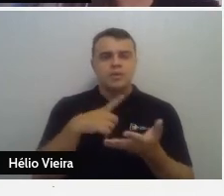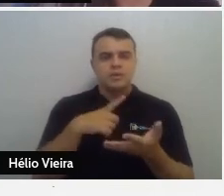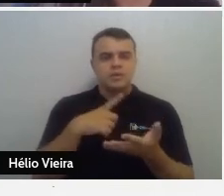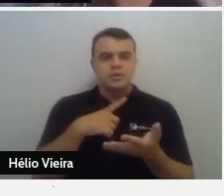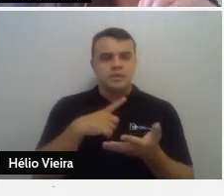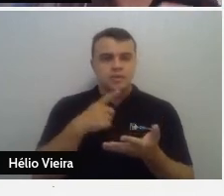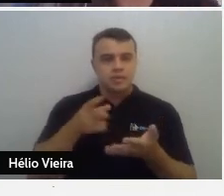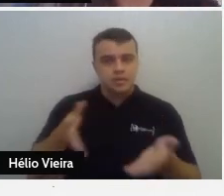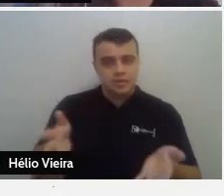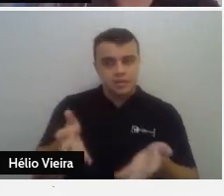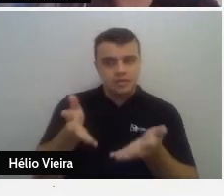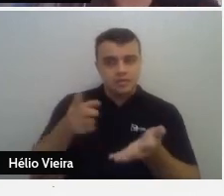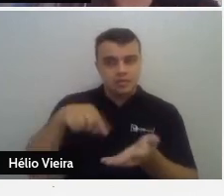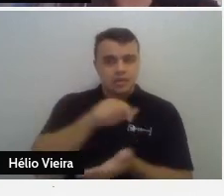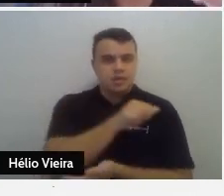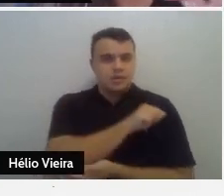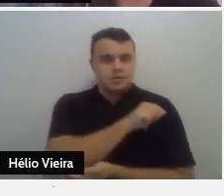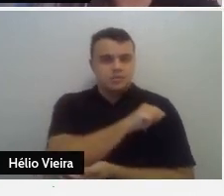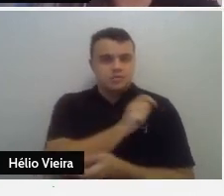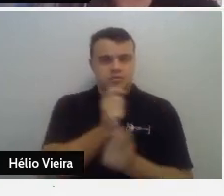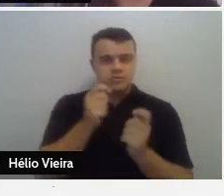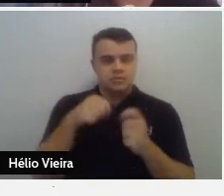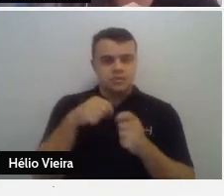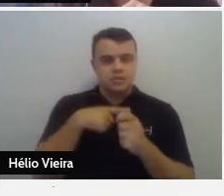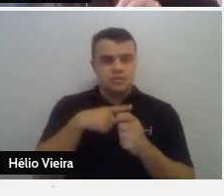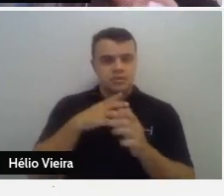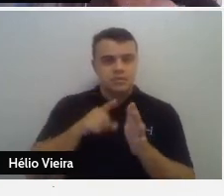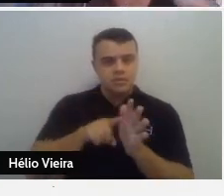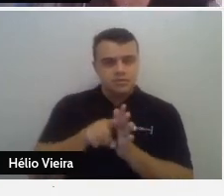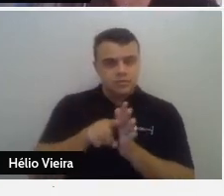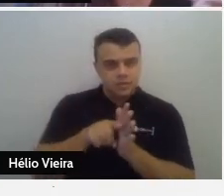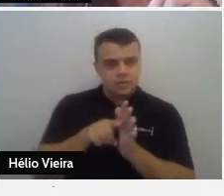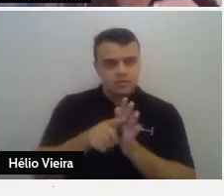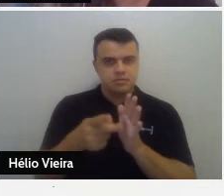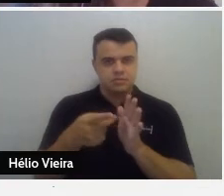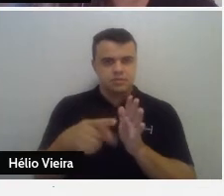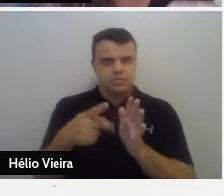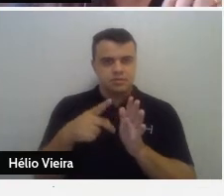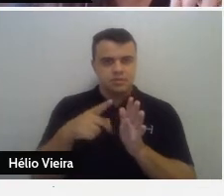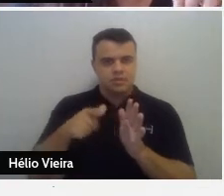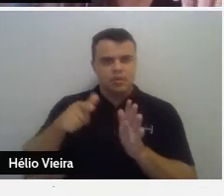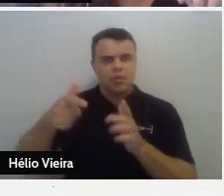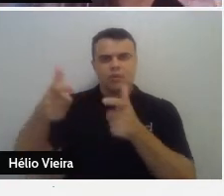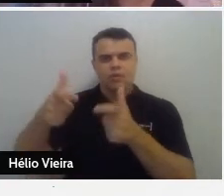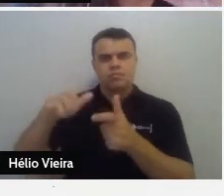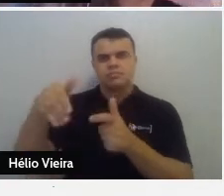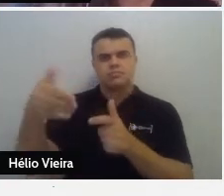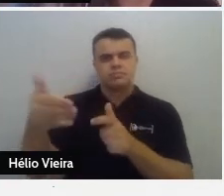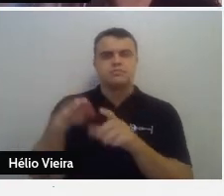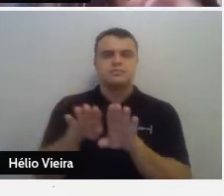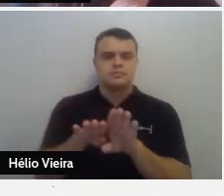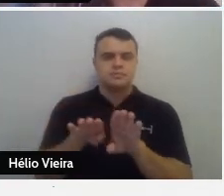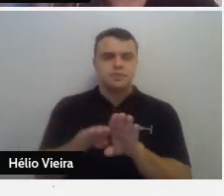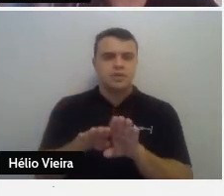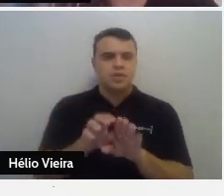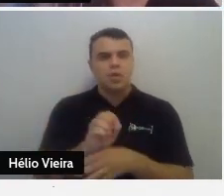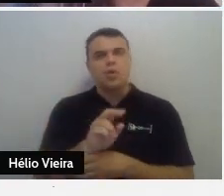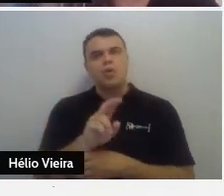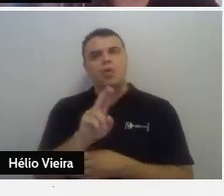e incentivar também os alunos poderem irem explorar por si, né, fora da sala de aula, né?